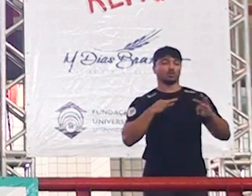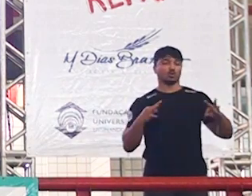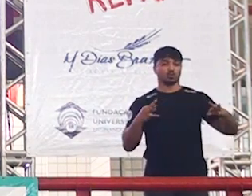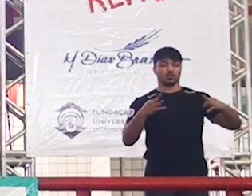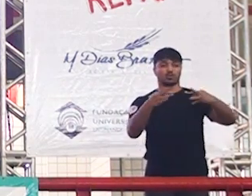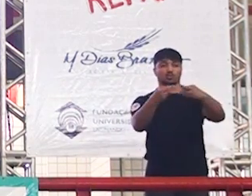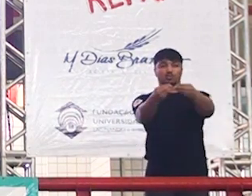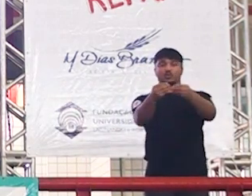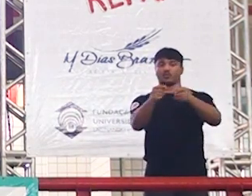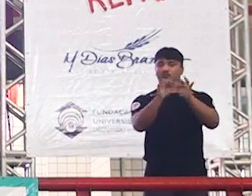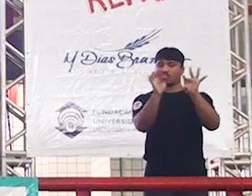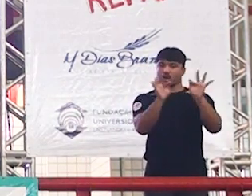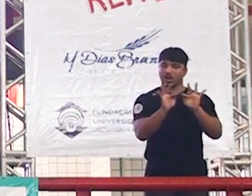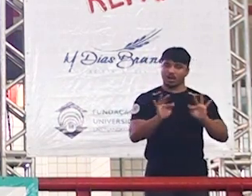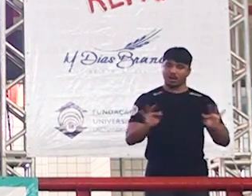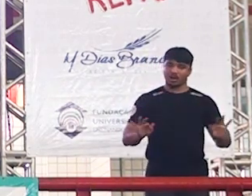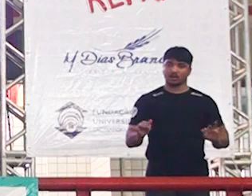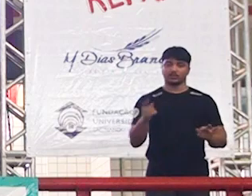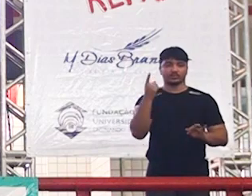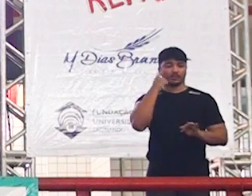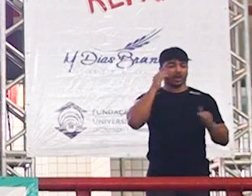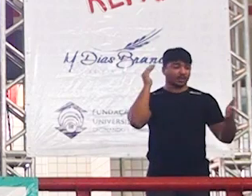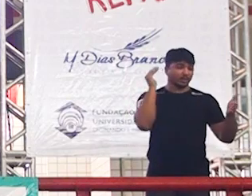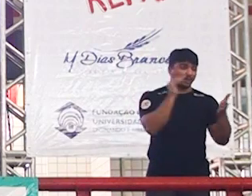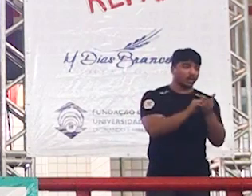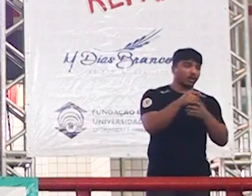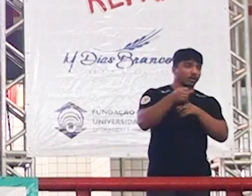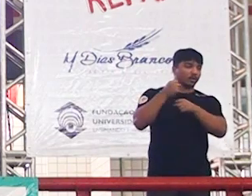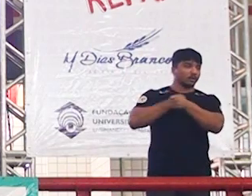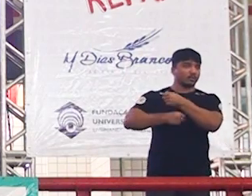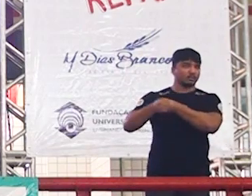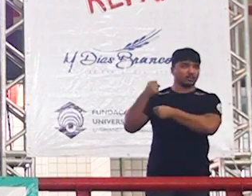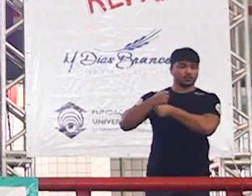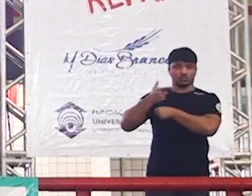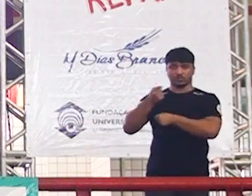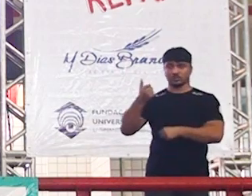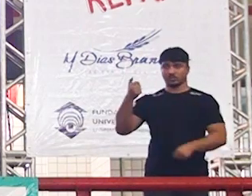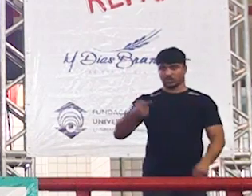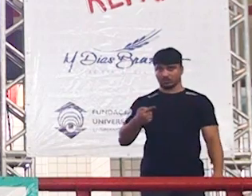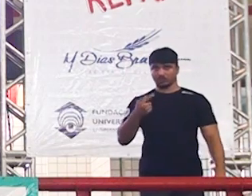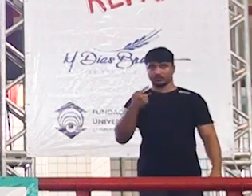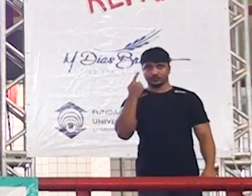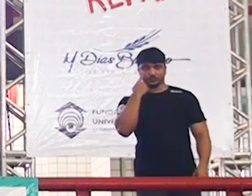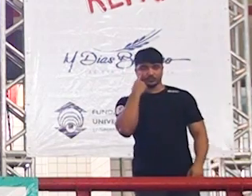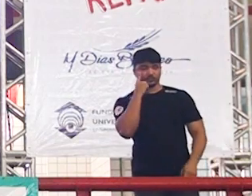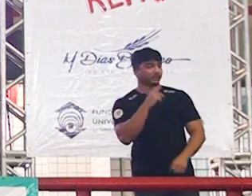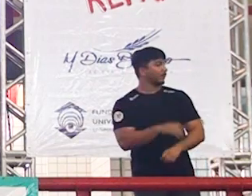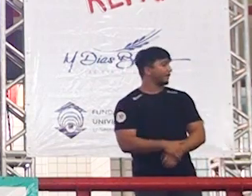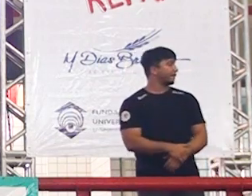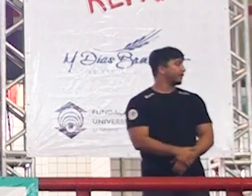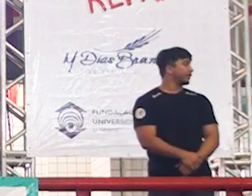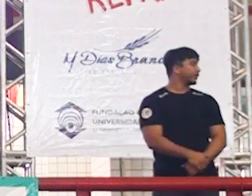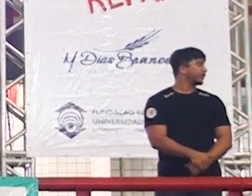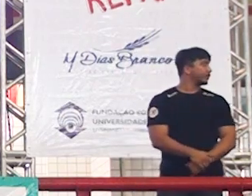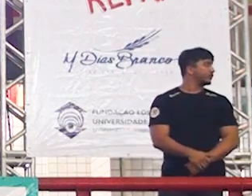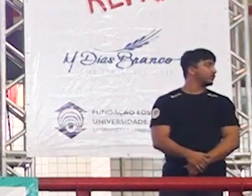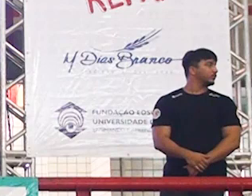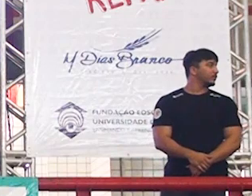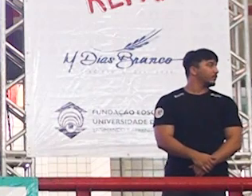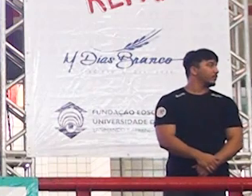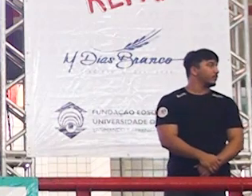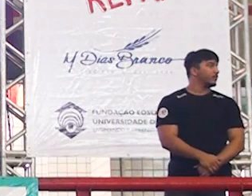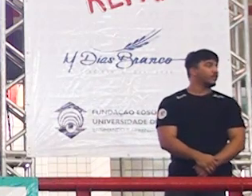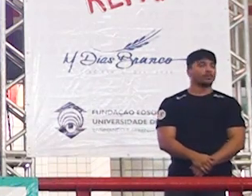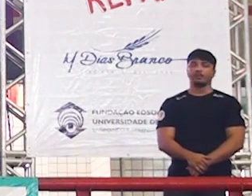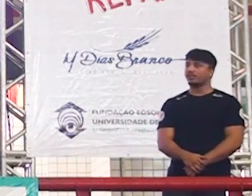as frases temas que o Enem cobrou até o ano passado. Vamos ver, por favor, o PowerPoint, o que já